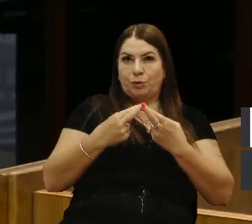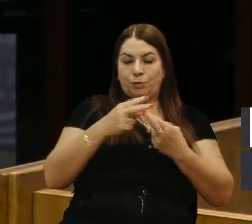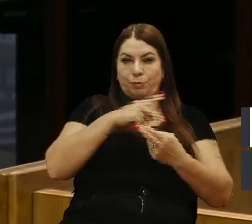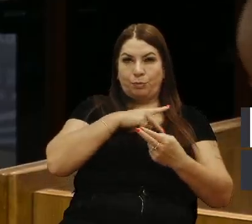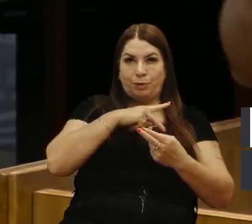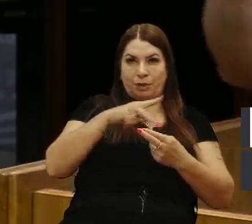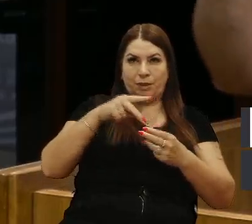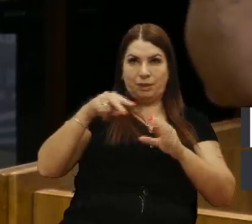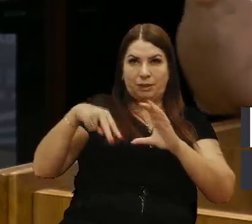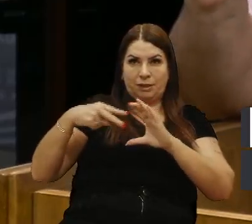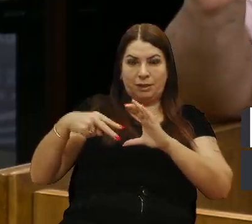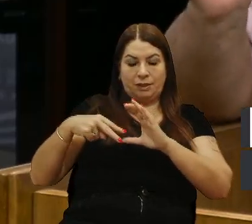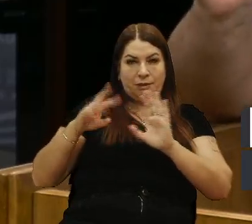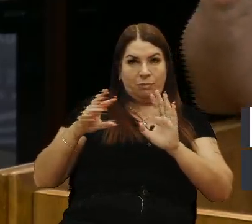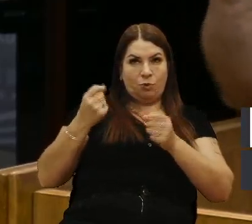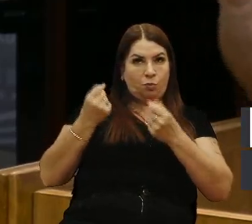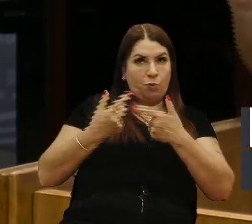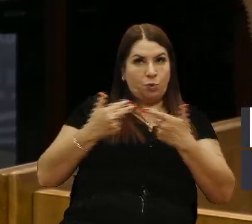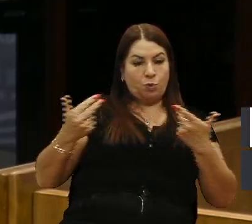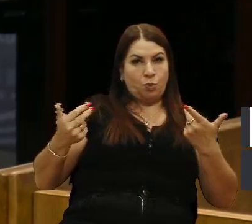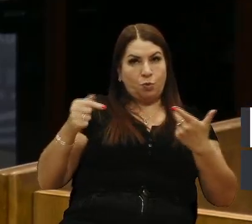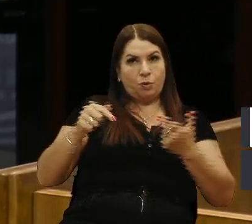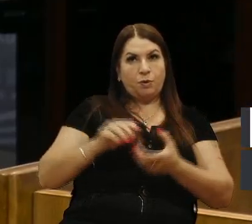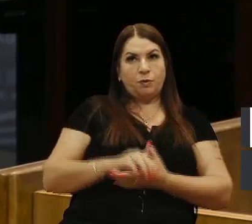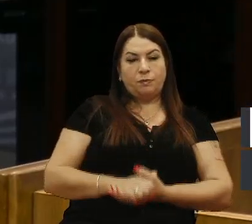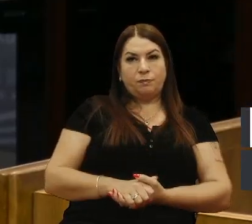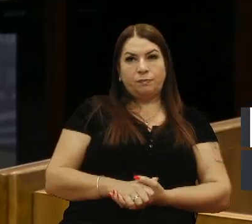da Câmara, porque algumas coisas